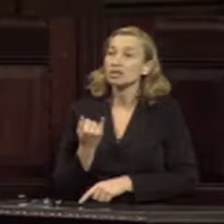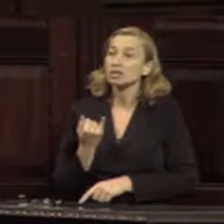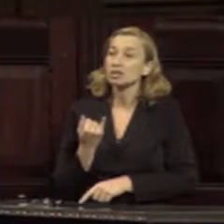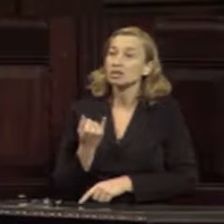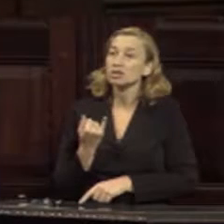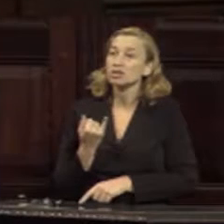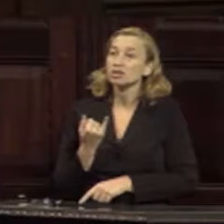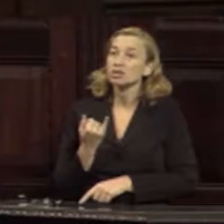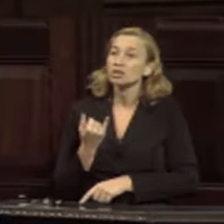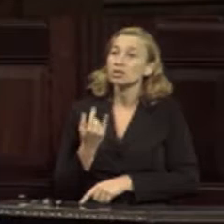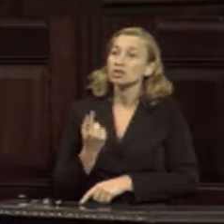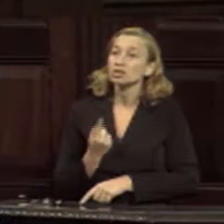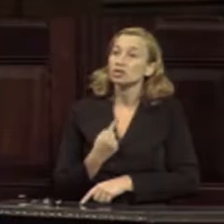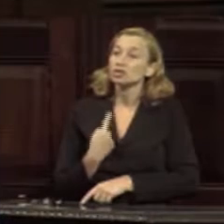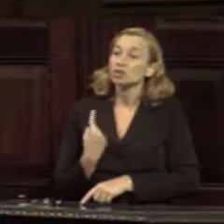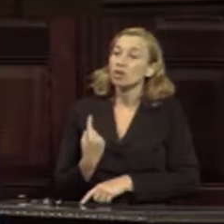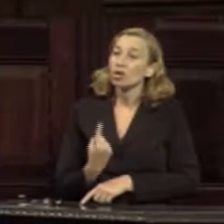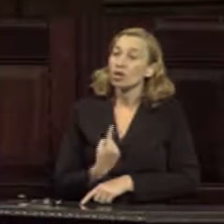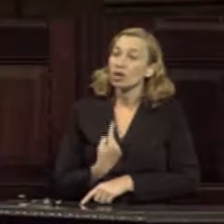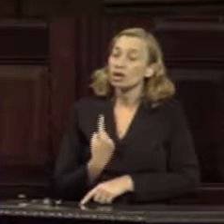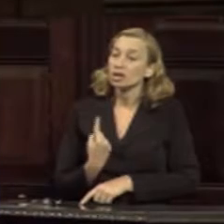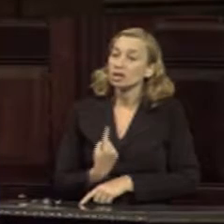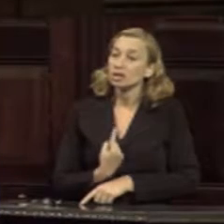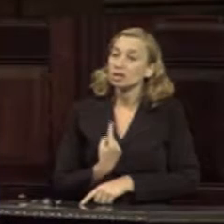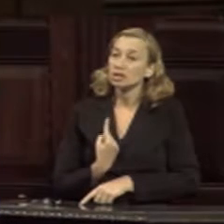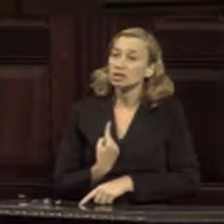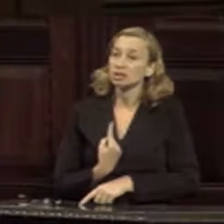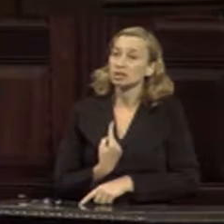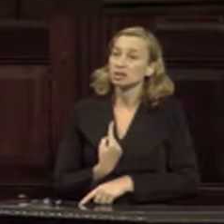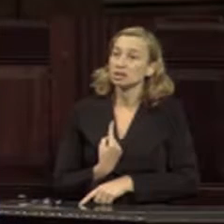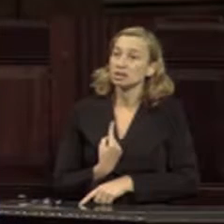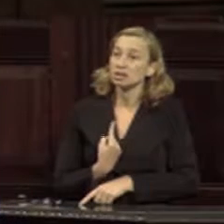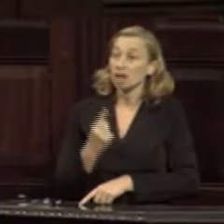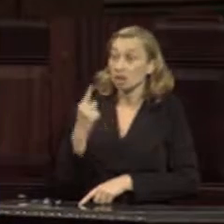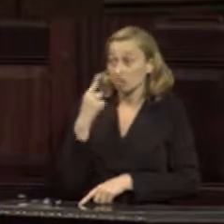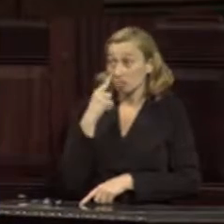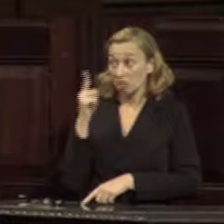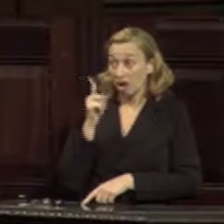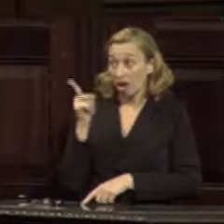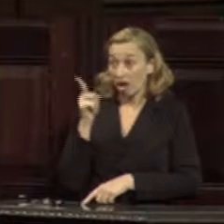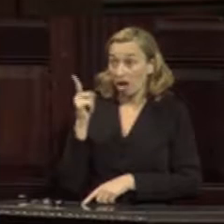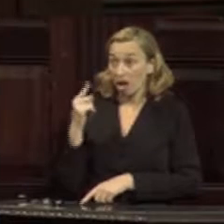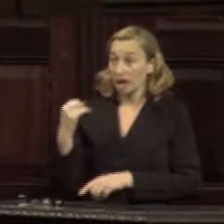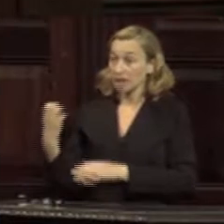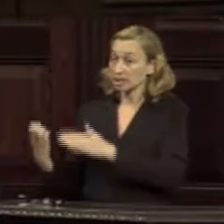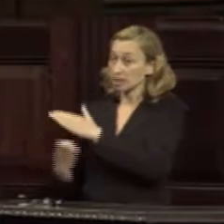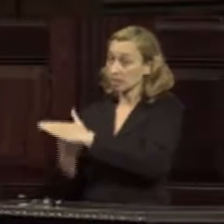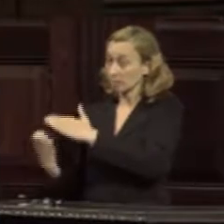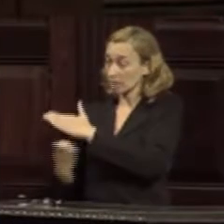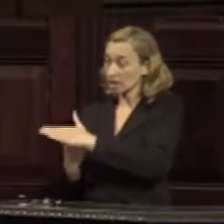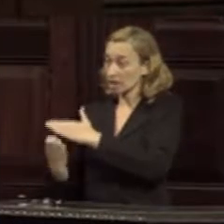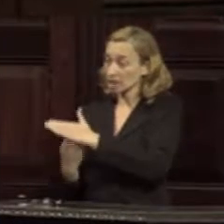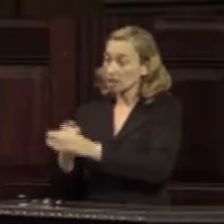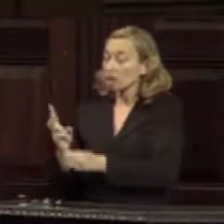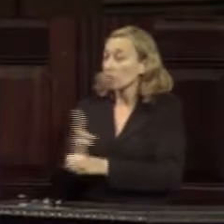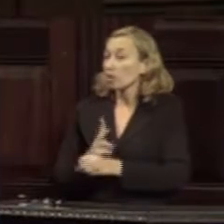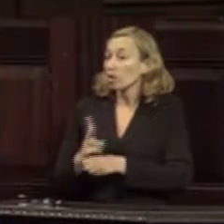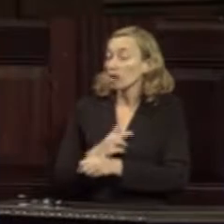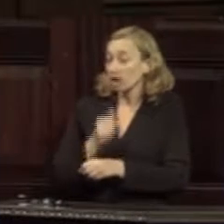nós viemos lá do Porto do Açu e as empresas procuraram os prefeitos e as